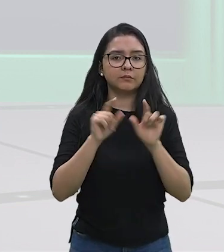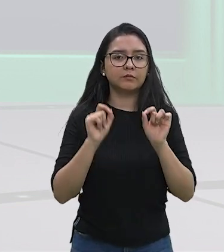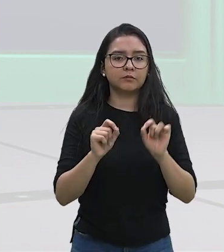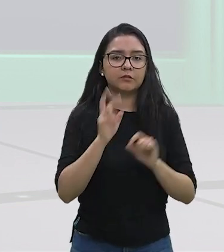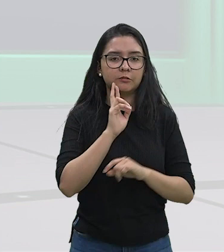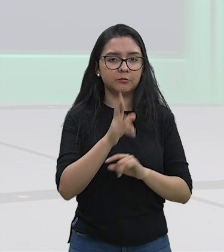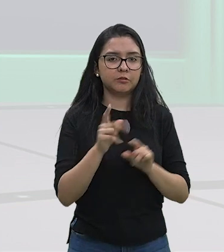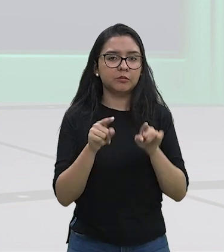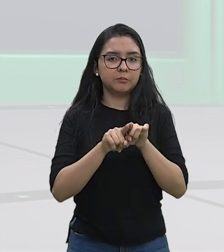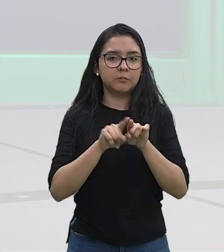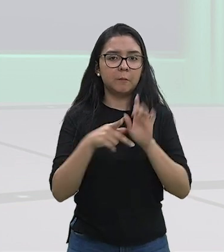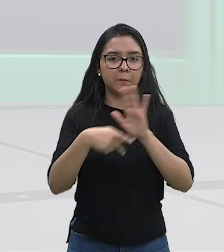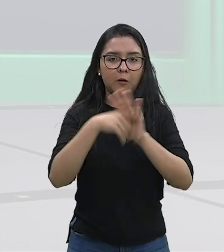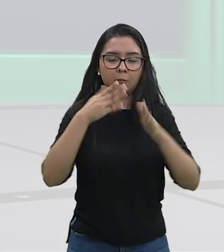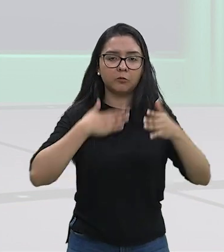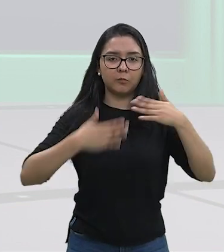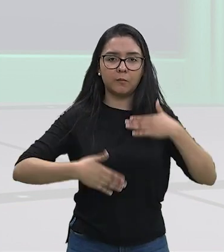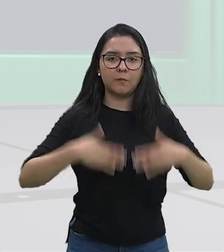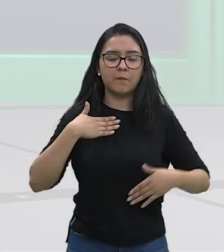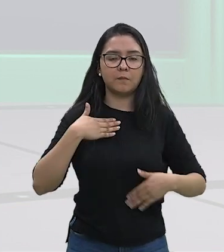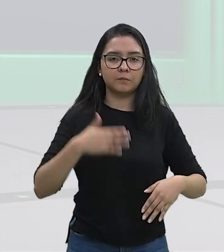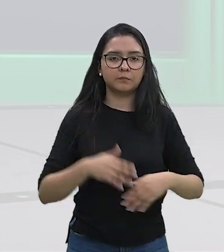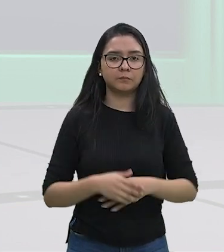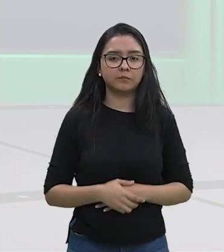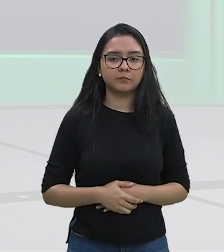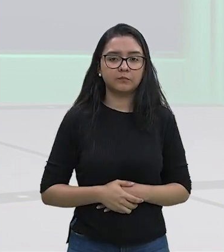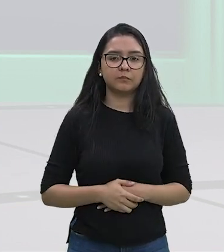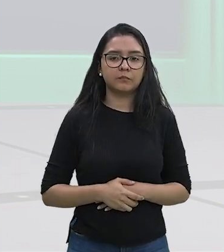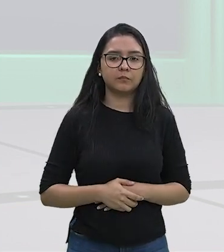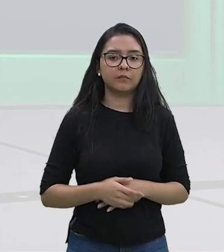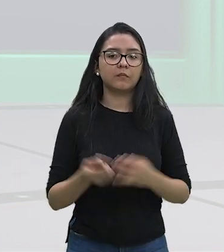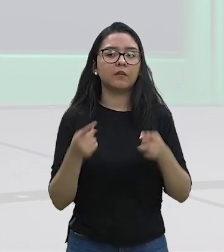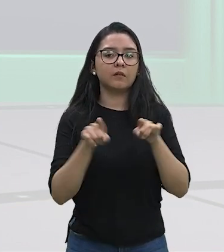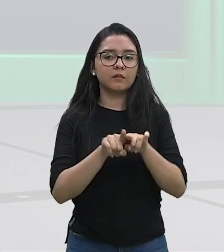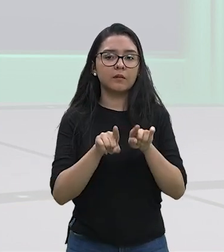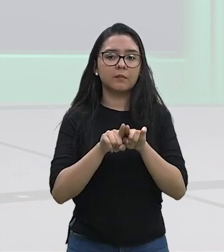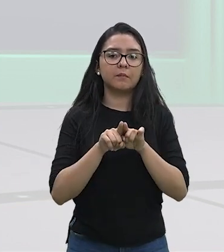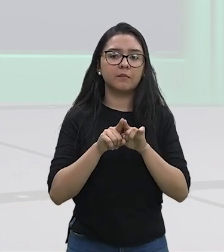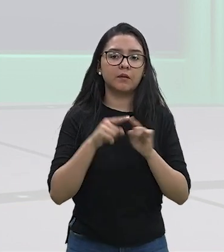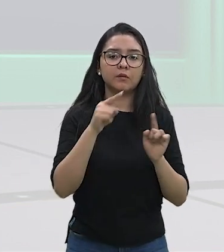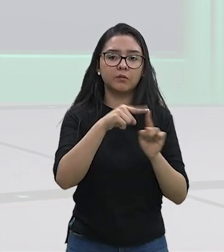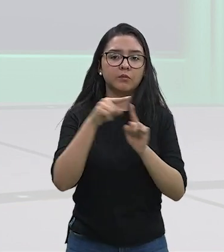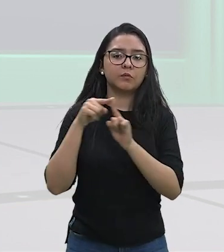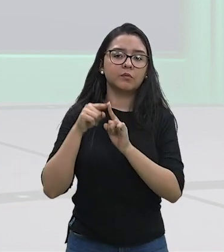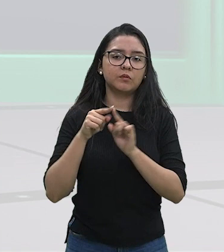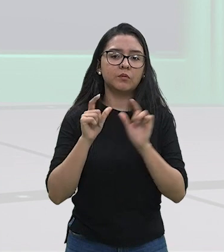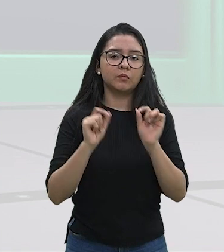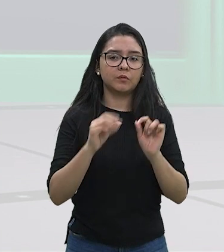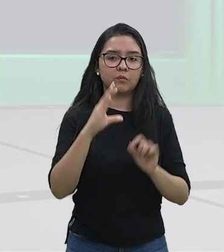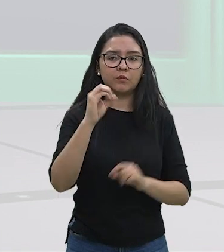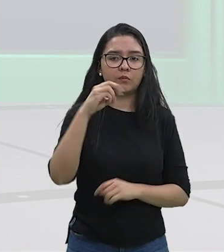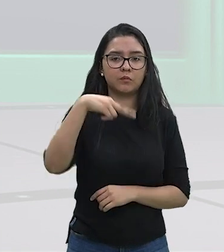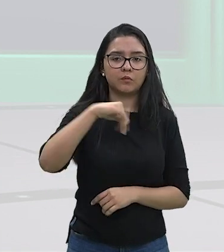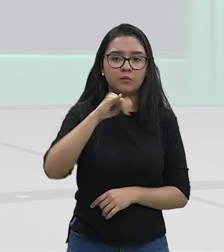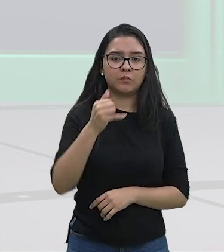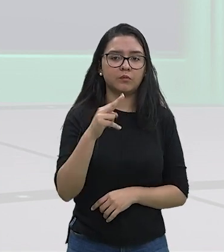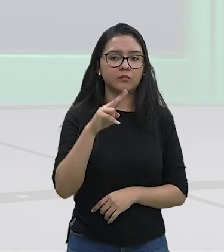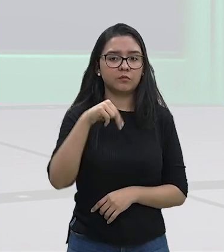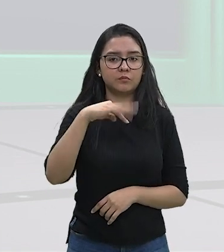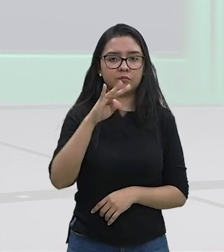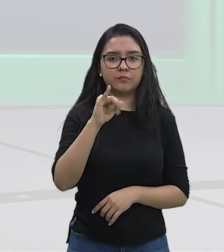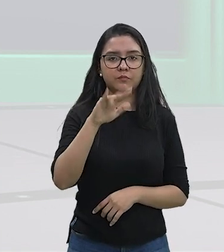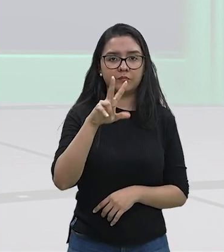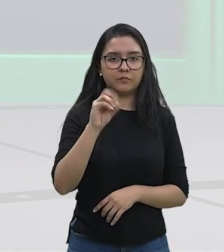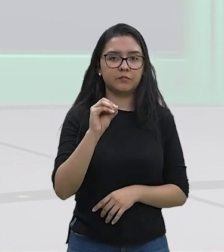algumas funções do nosso organismo. E por fim nós falamos também do tecido conjuntivo, que ele vai ser dividido aí em